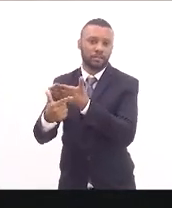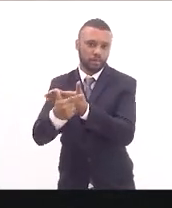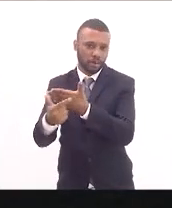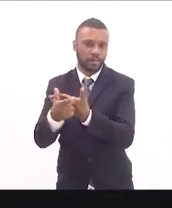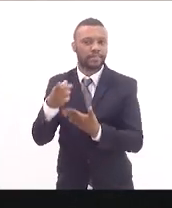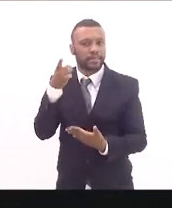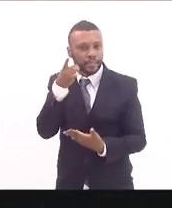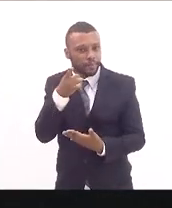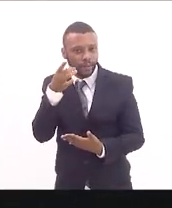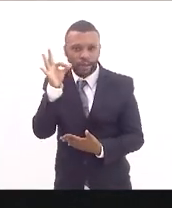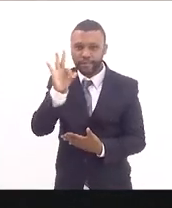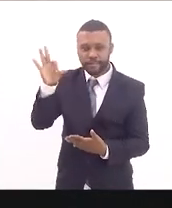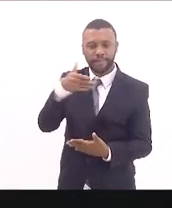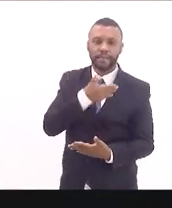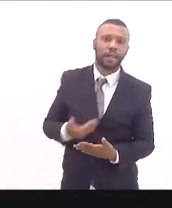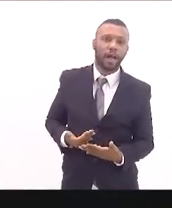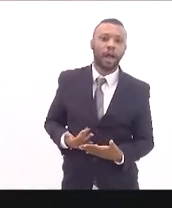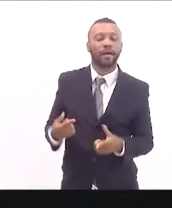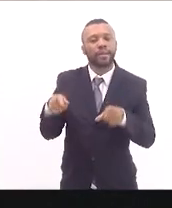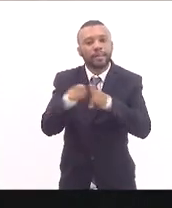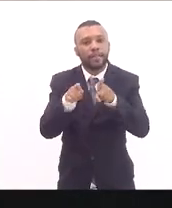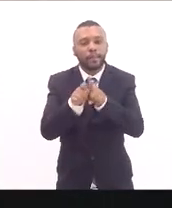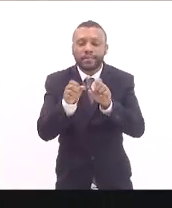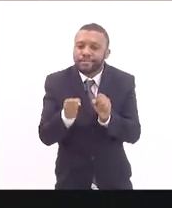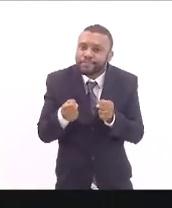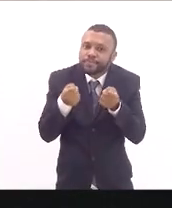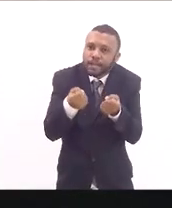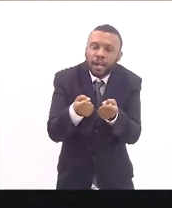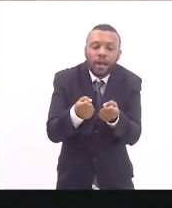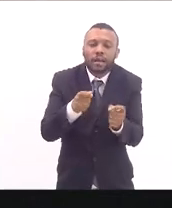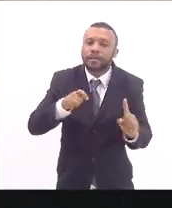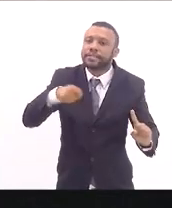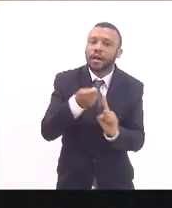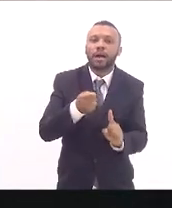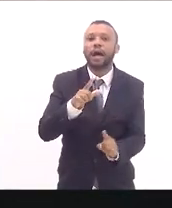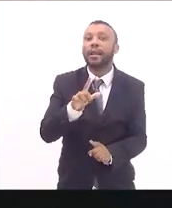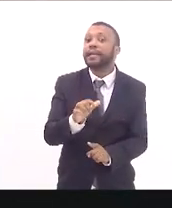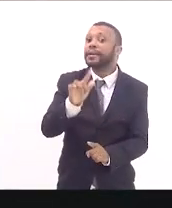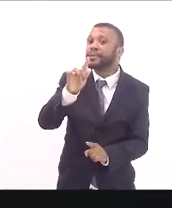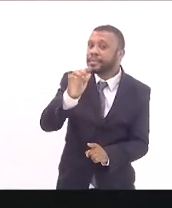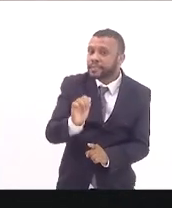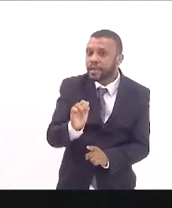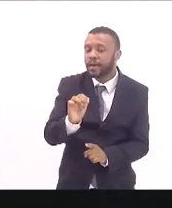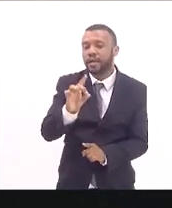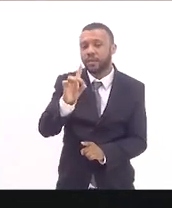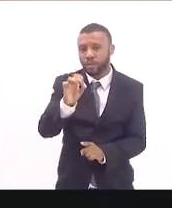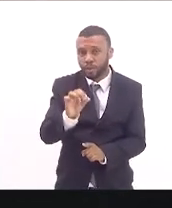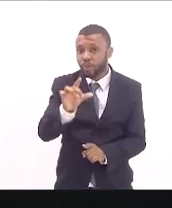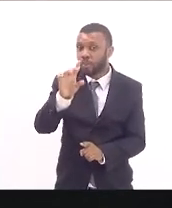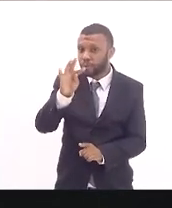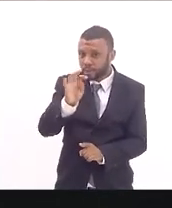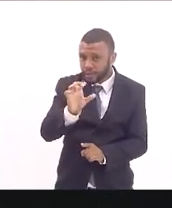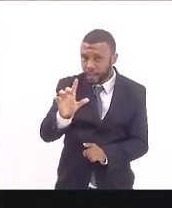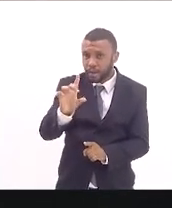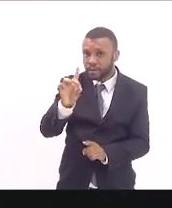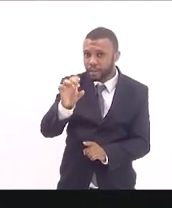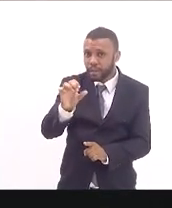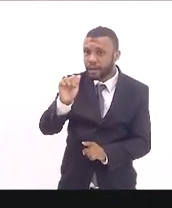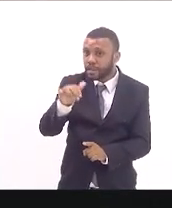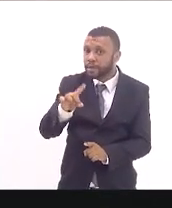deputado federal mas também o prêmio dedicado a Lígia doutel de Andrade a doutora Lígia doutel de Andrade